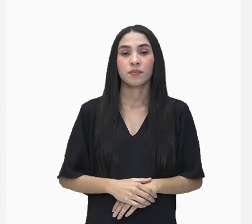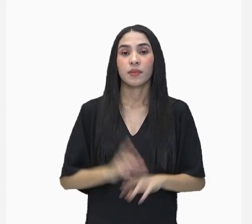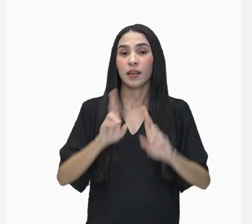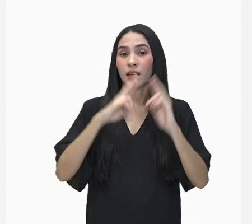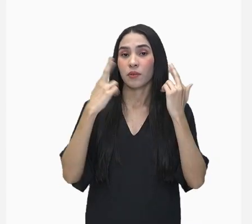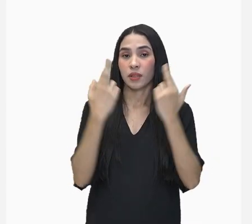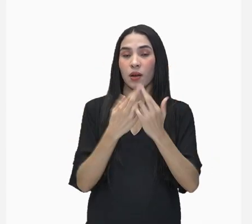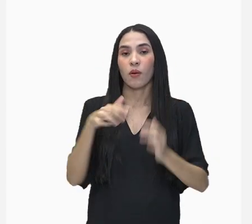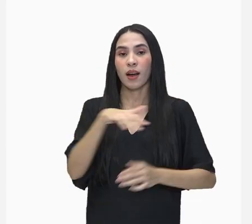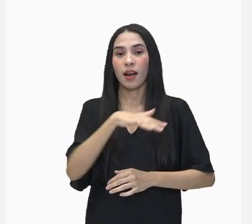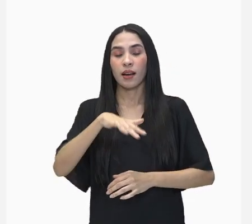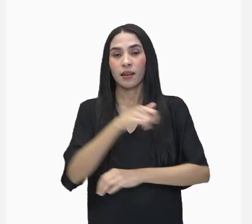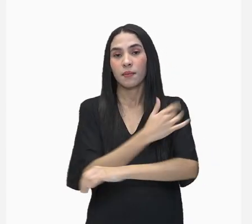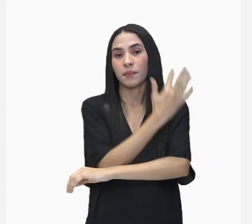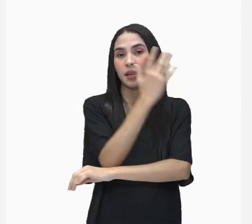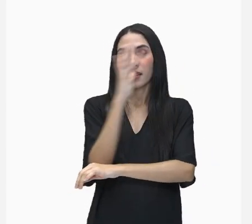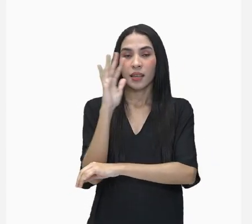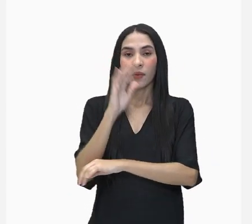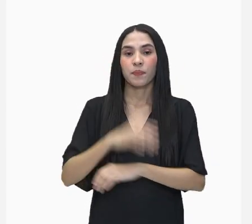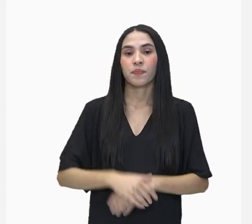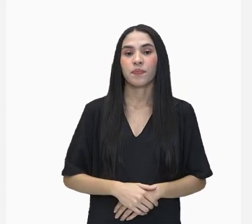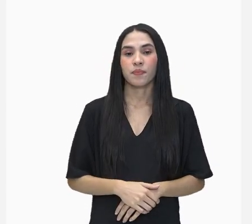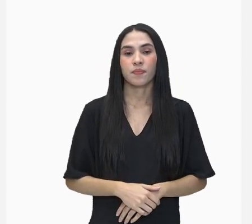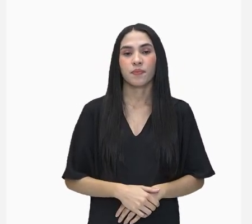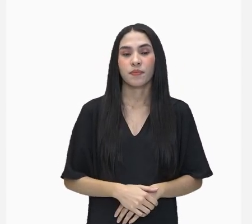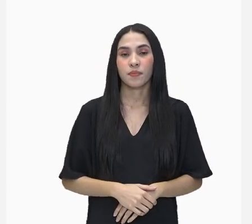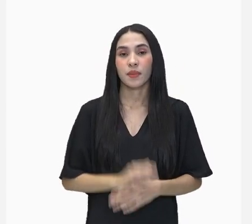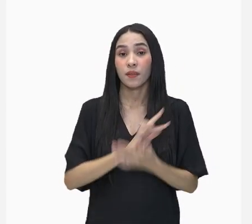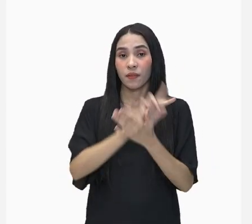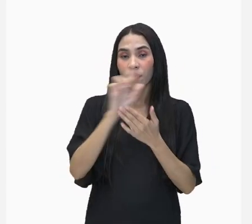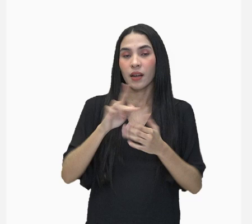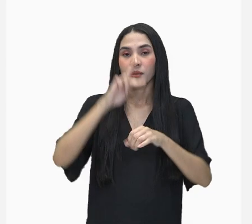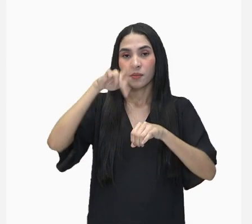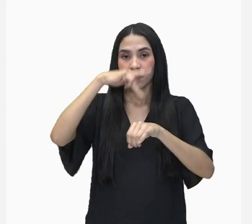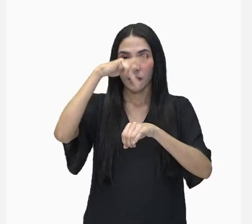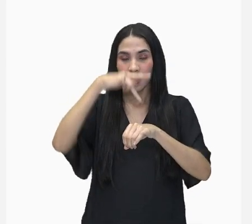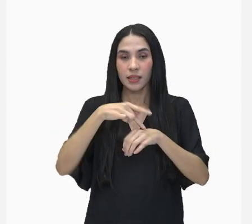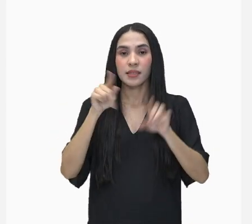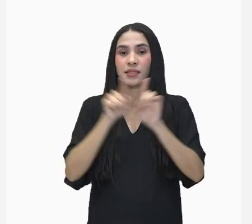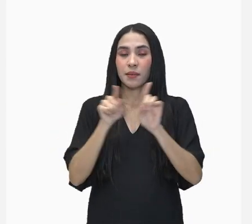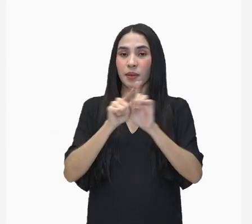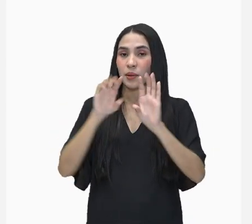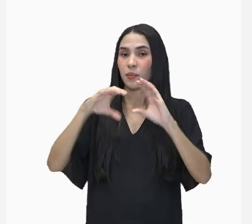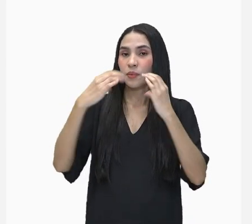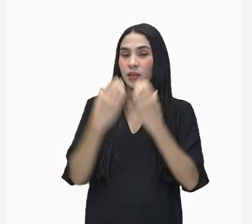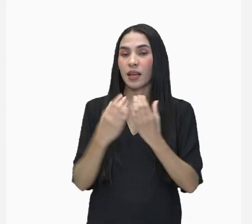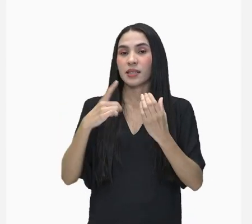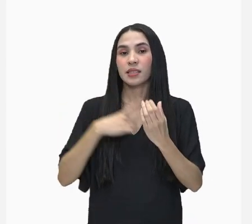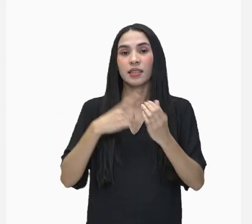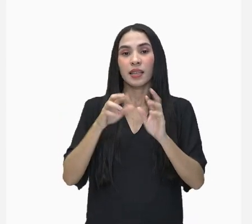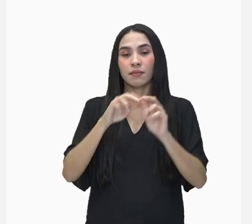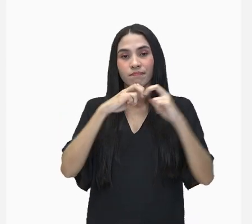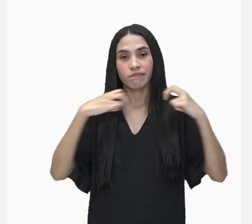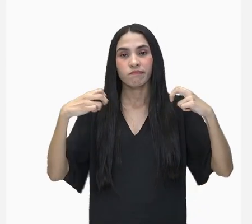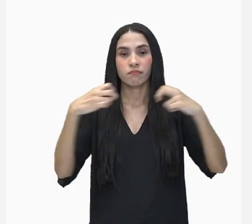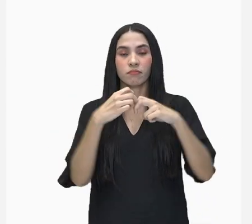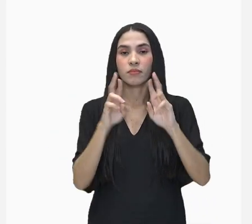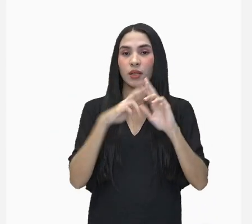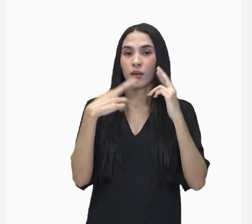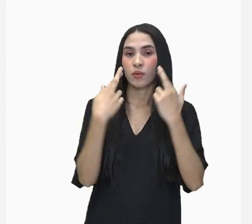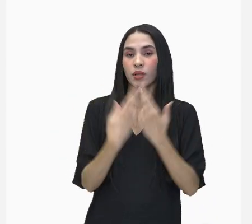conferências ambientais, onde vários países, várias comunidades, elas têm se reunido nas últimas